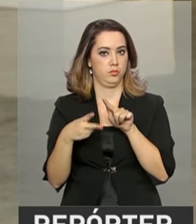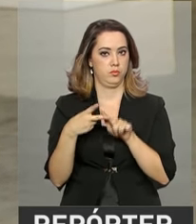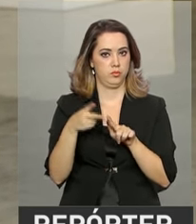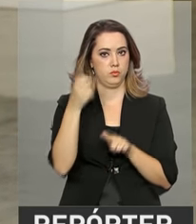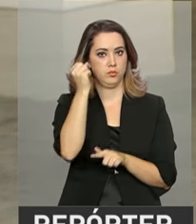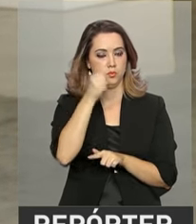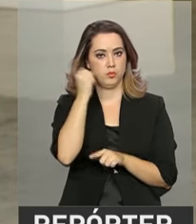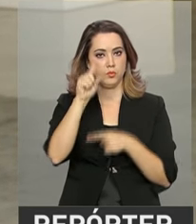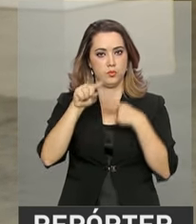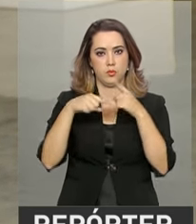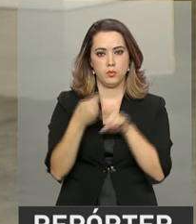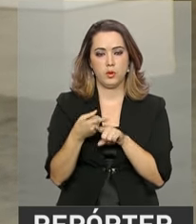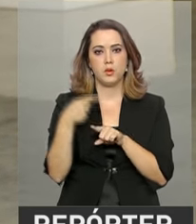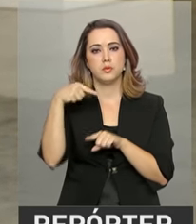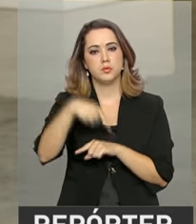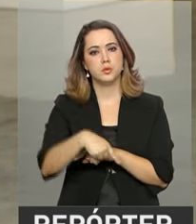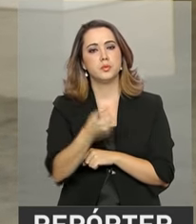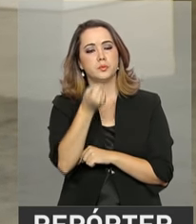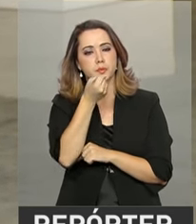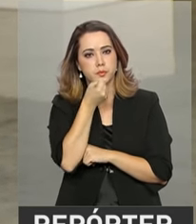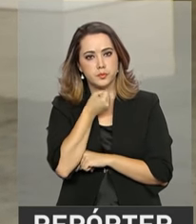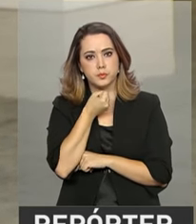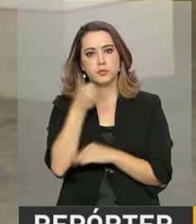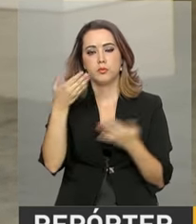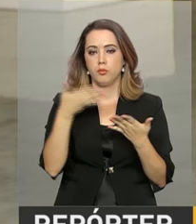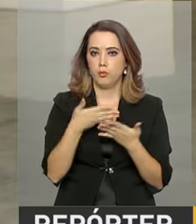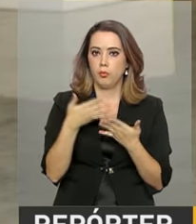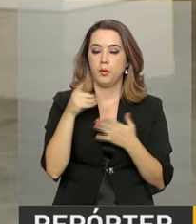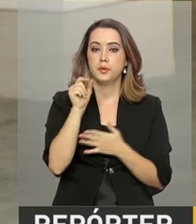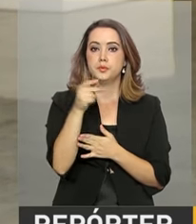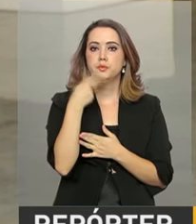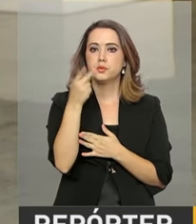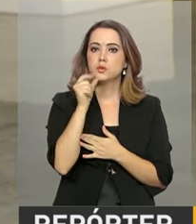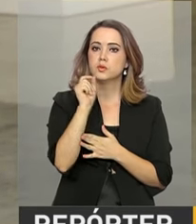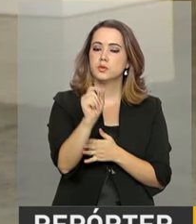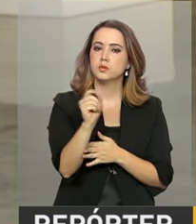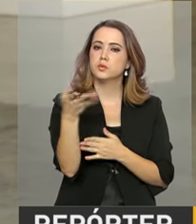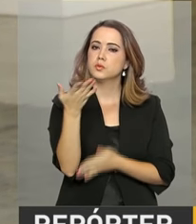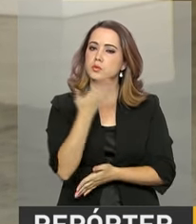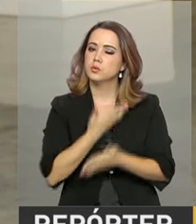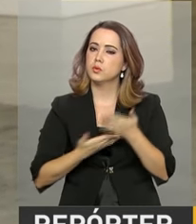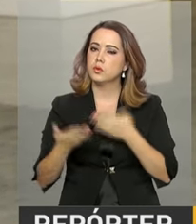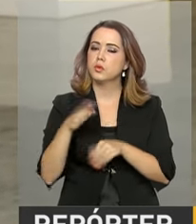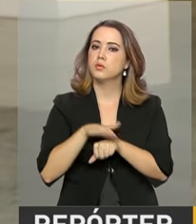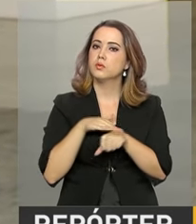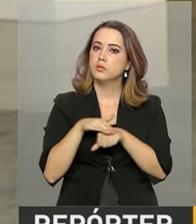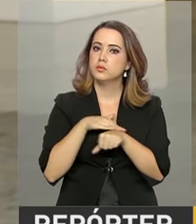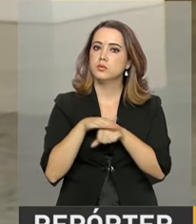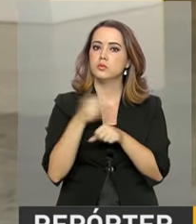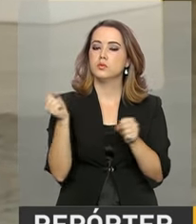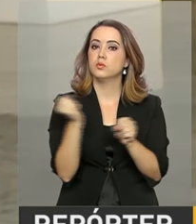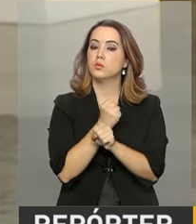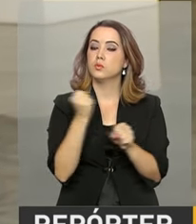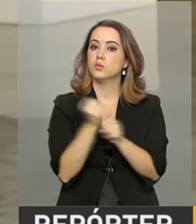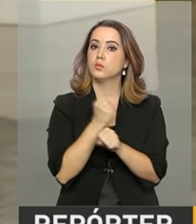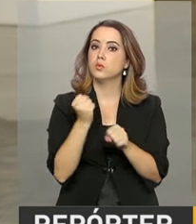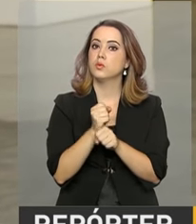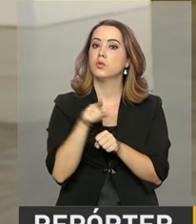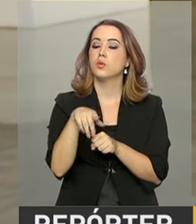da reunião, eles desceram aqui e falaram com a imprensa. Eles disseram que foi discutida a retomada de obras públicas inacabadas.